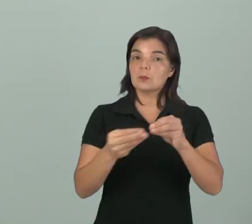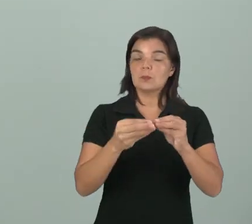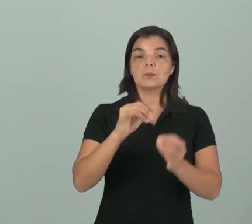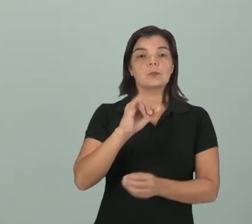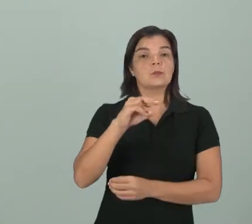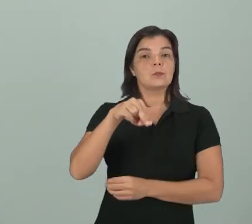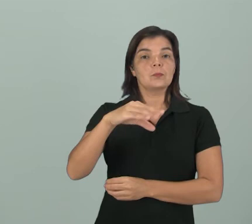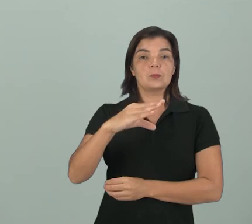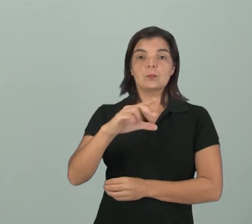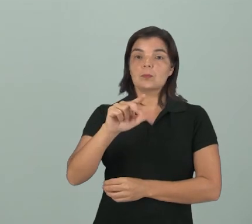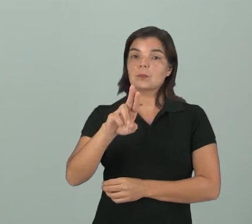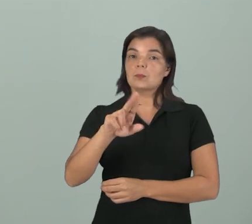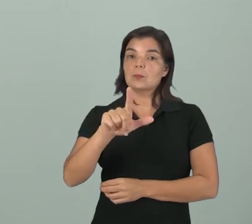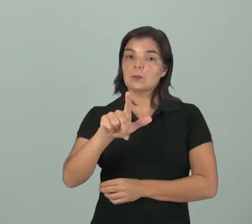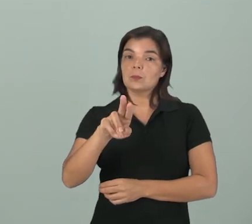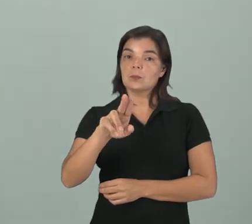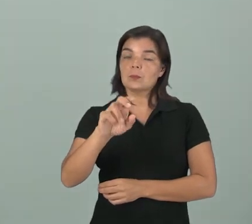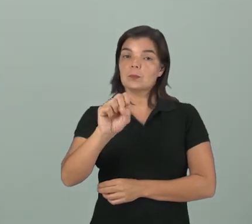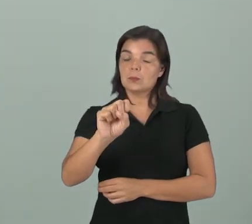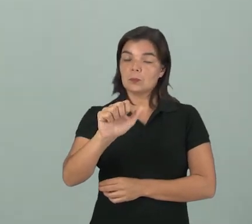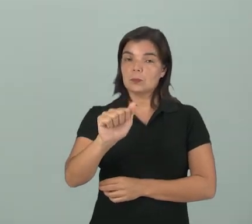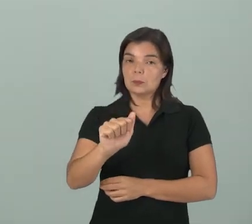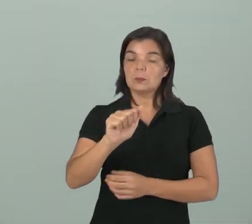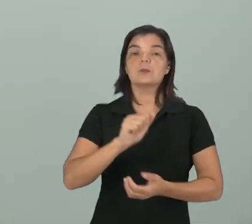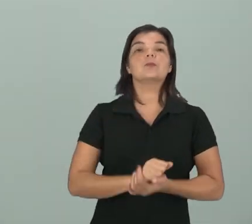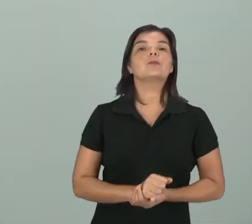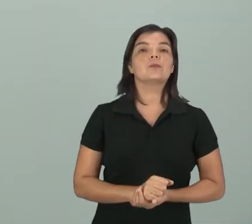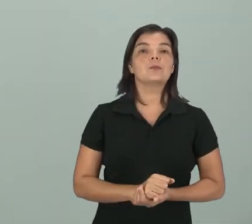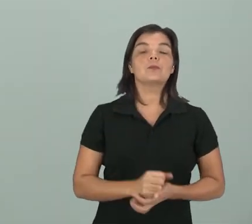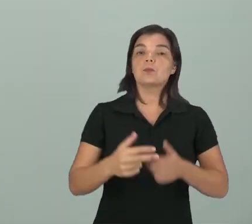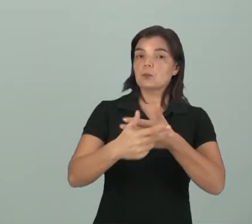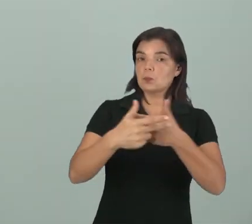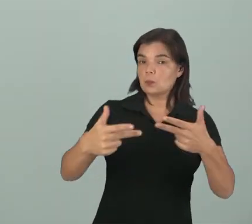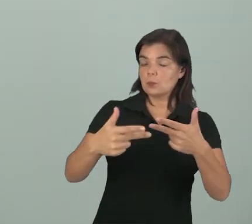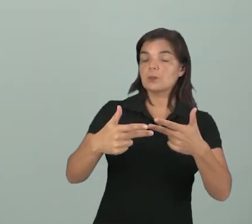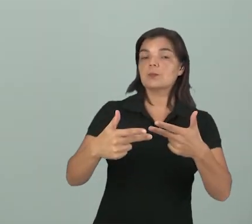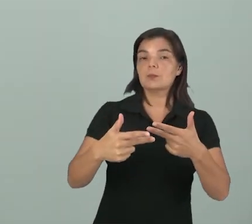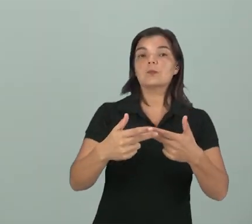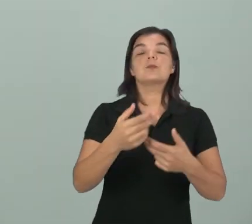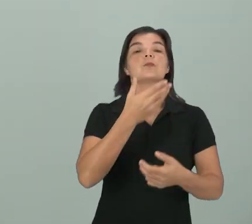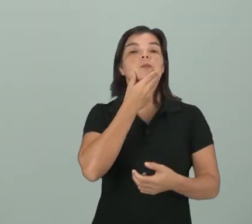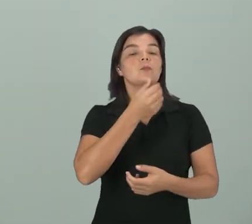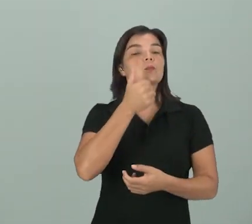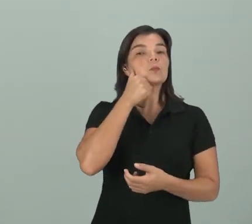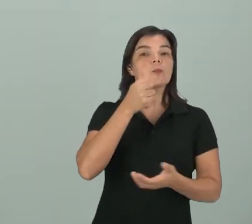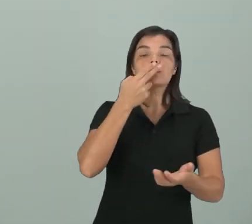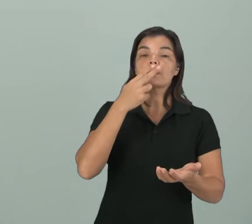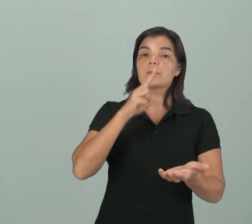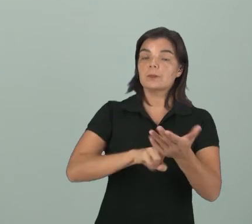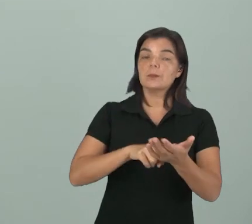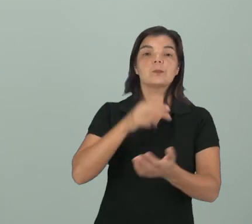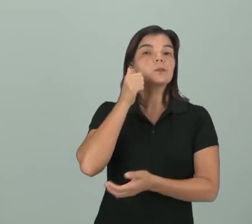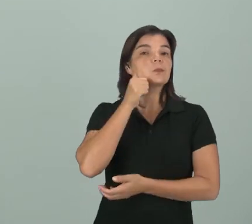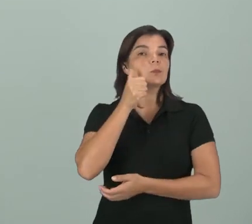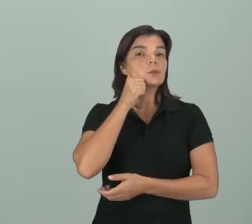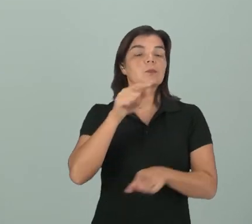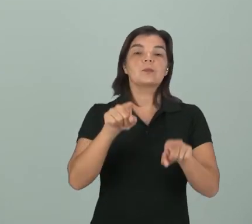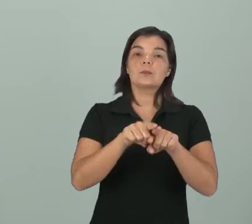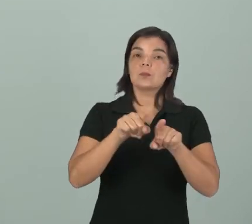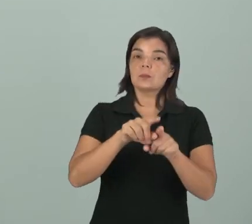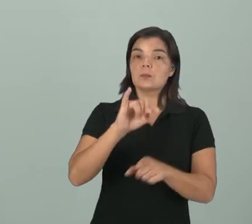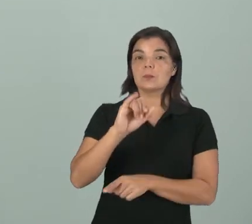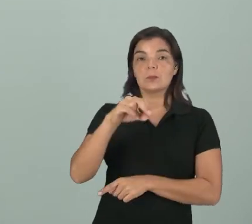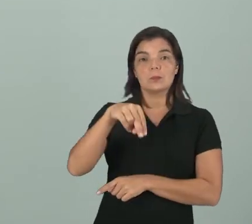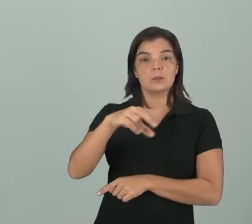inclusa. O objeto está incluso. Masculino, feminino, porque a carta é feminino, então ela